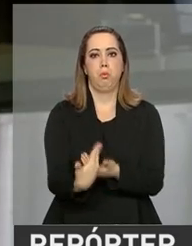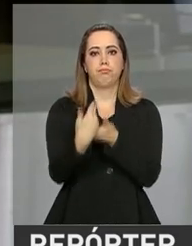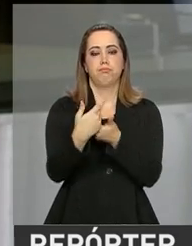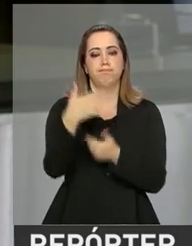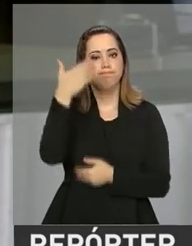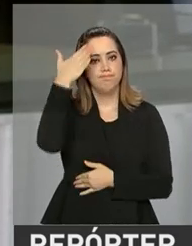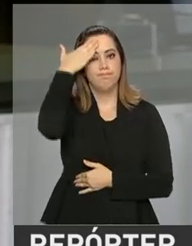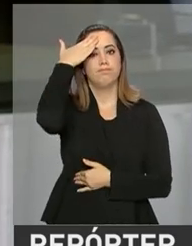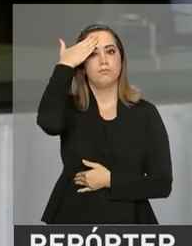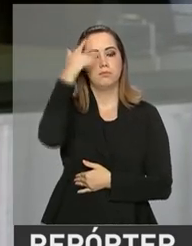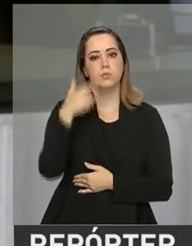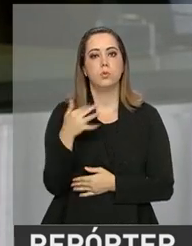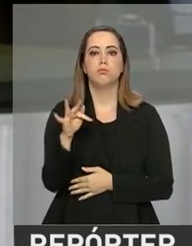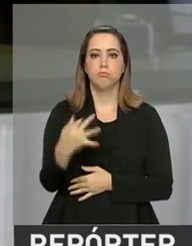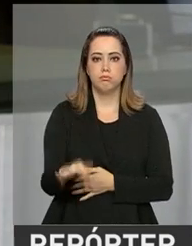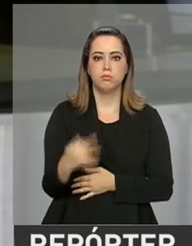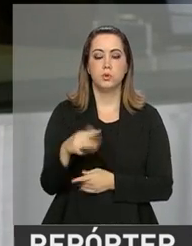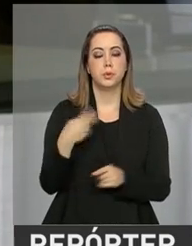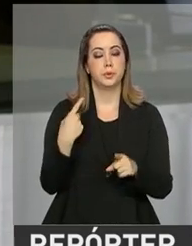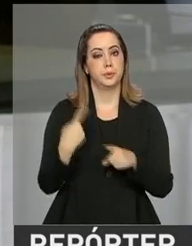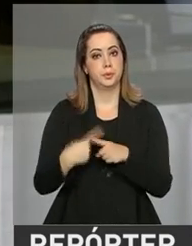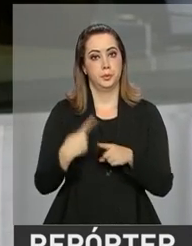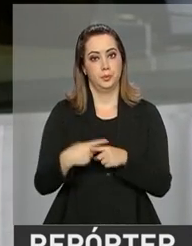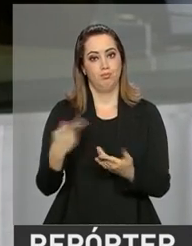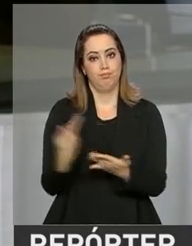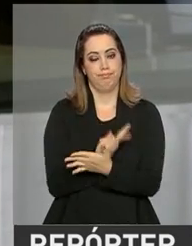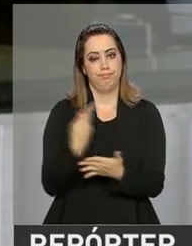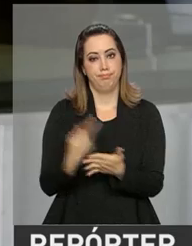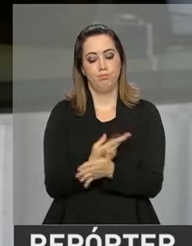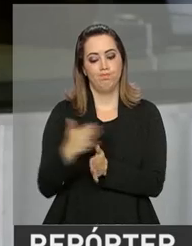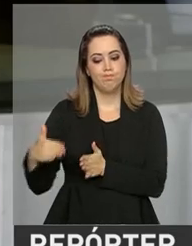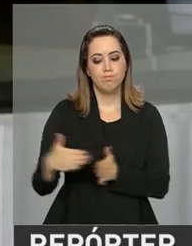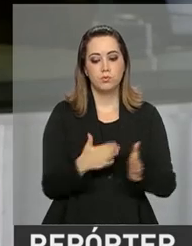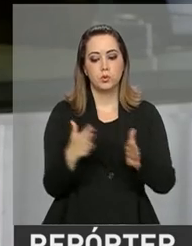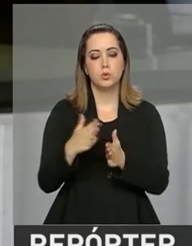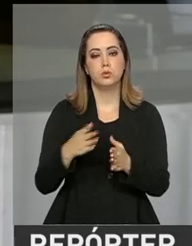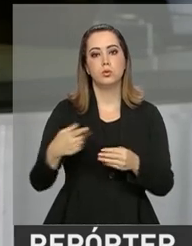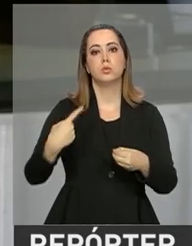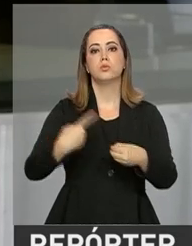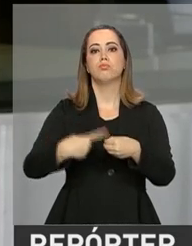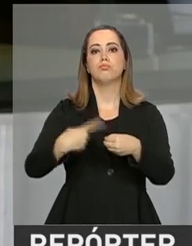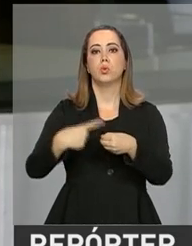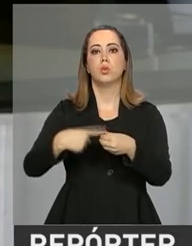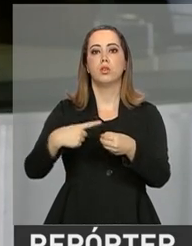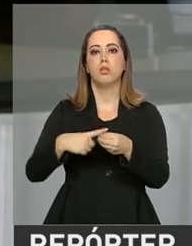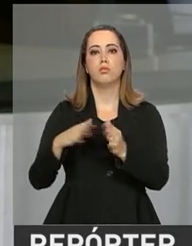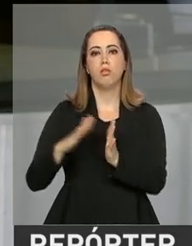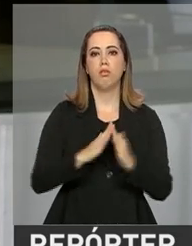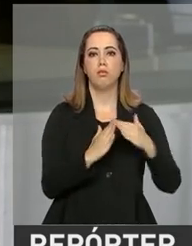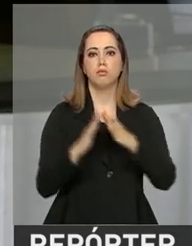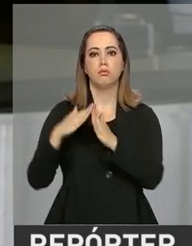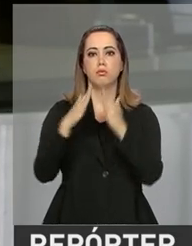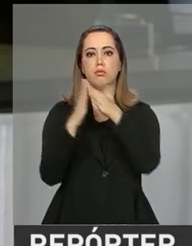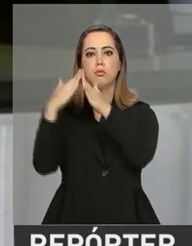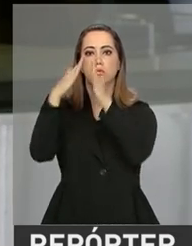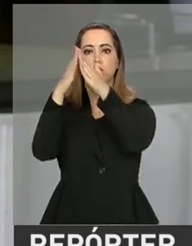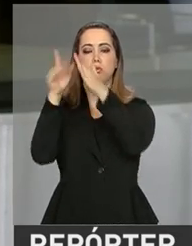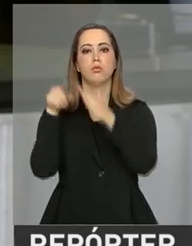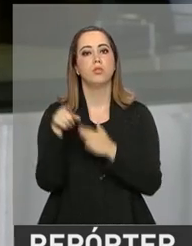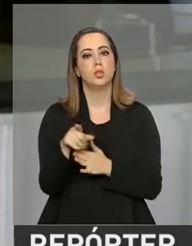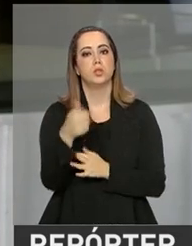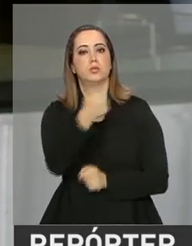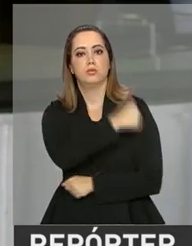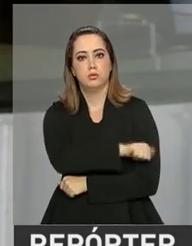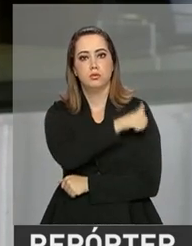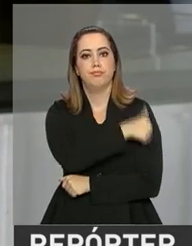quarta quando sua viatura entrou por engano no bairro Vila do João uma das 16 comunidades do Complexo da Maré no